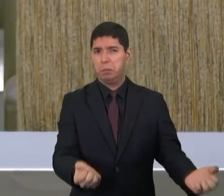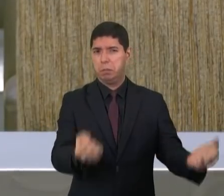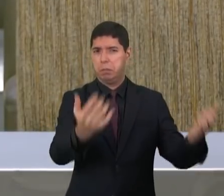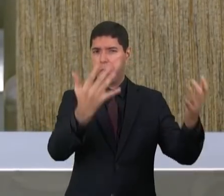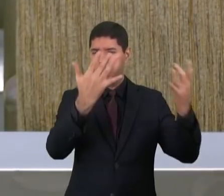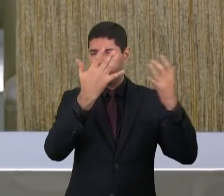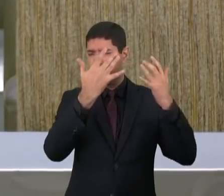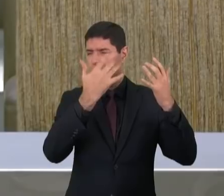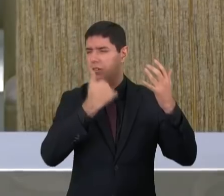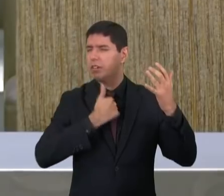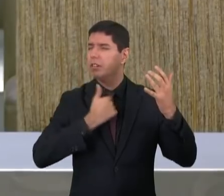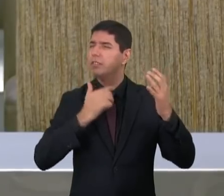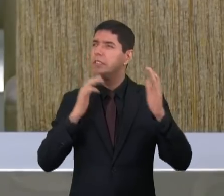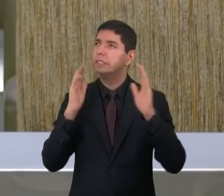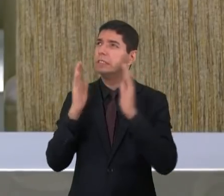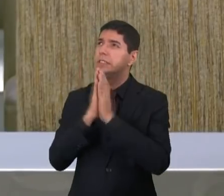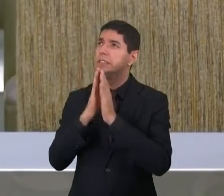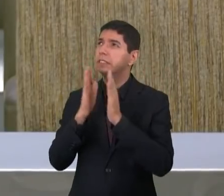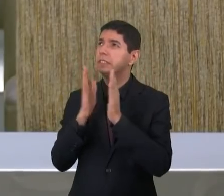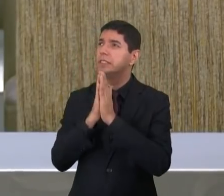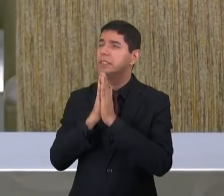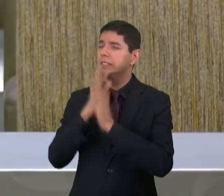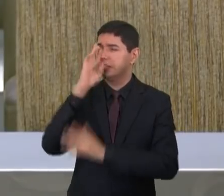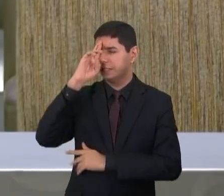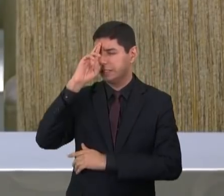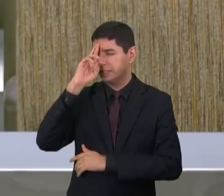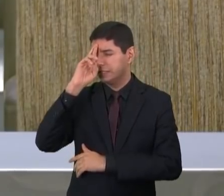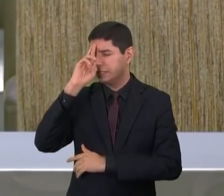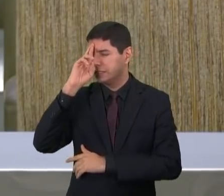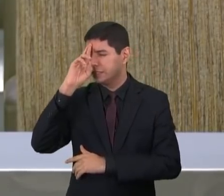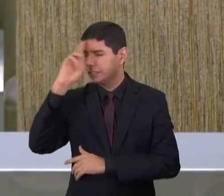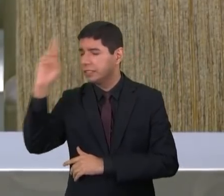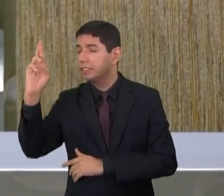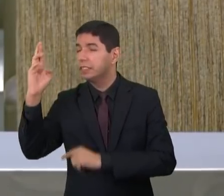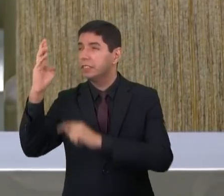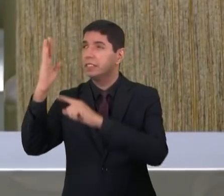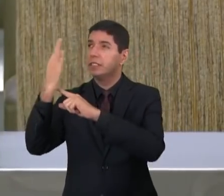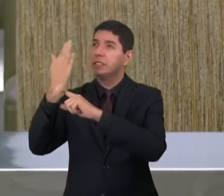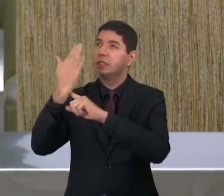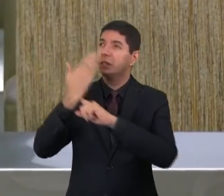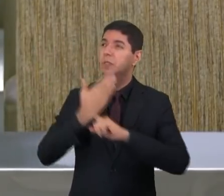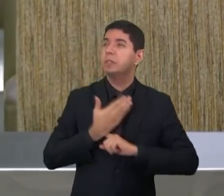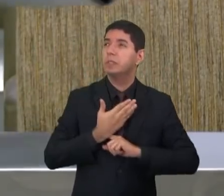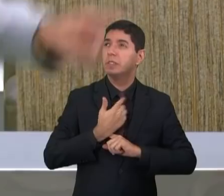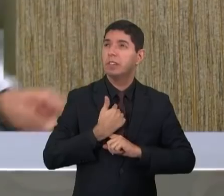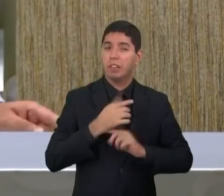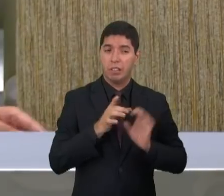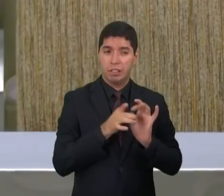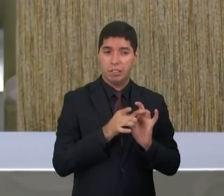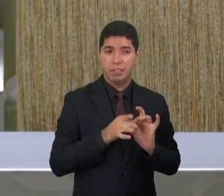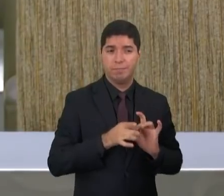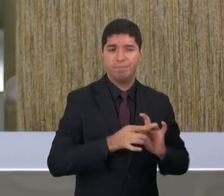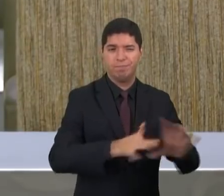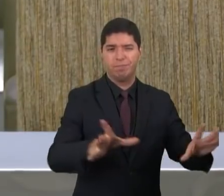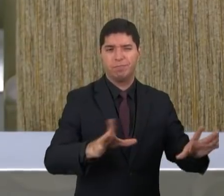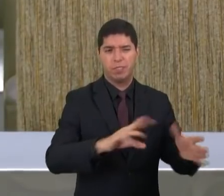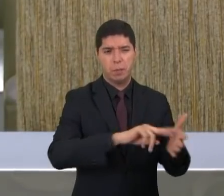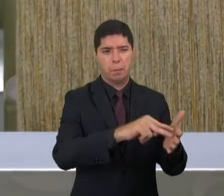investiram contra mim para comerem as minhas carnes, eles tropeçaram